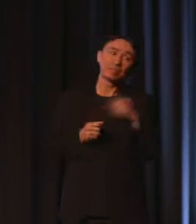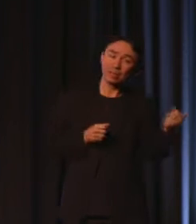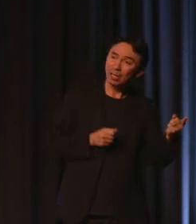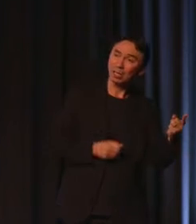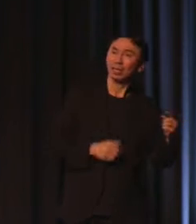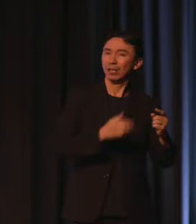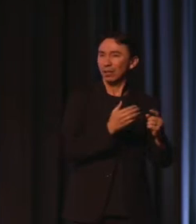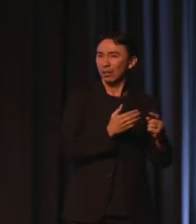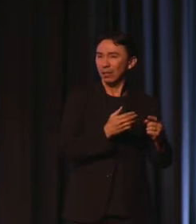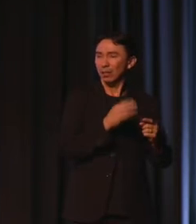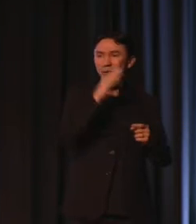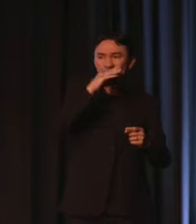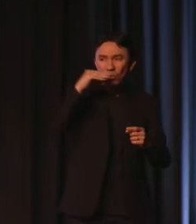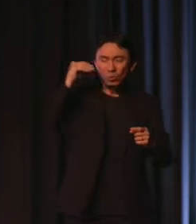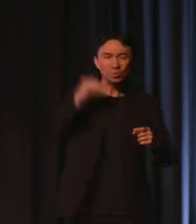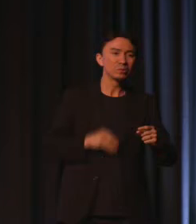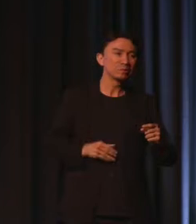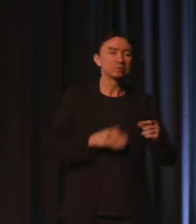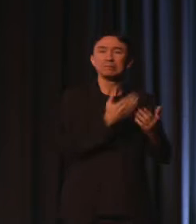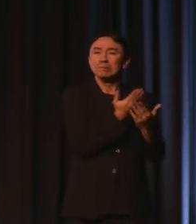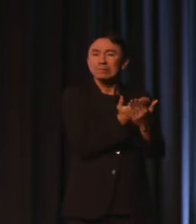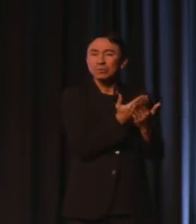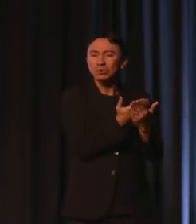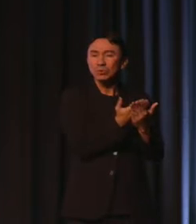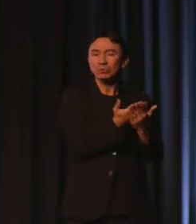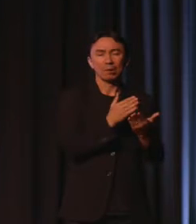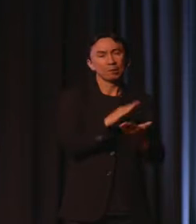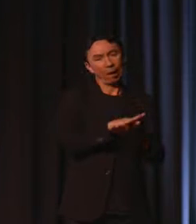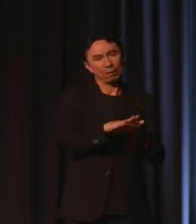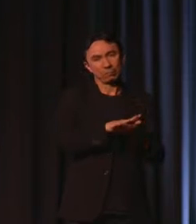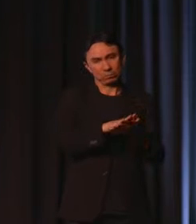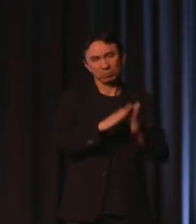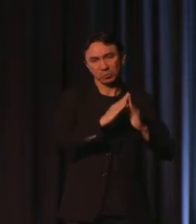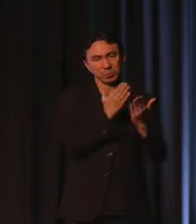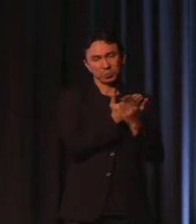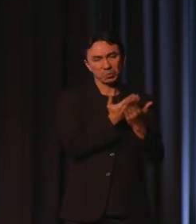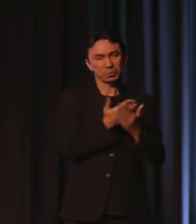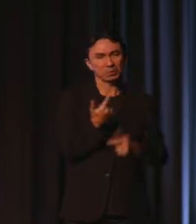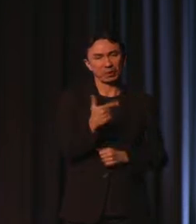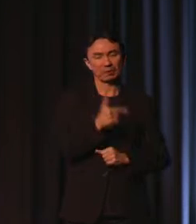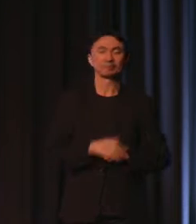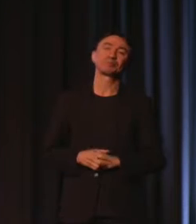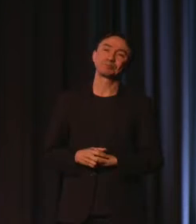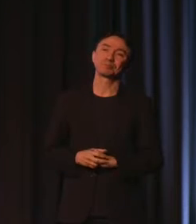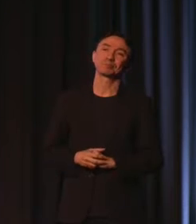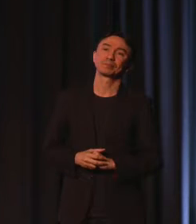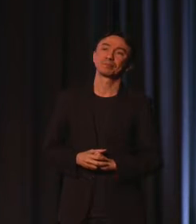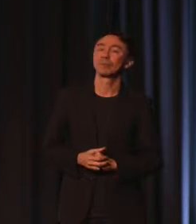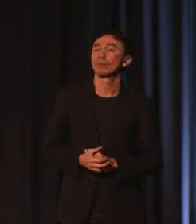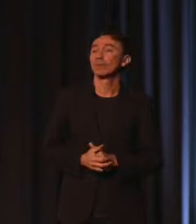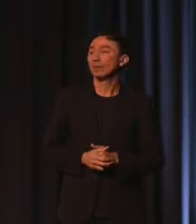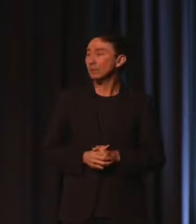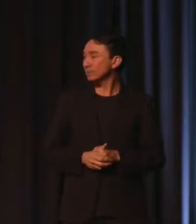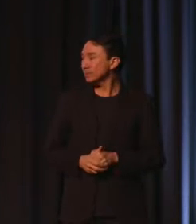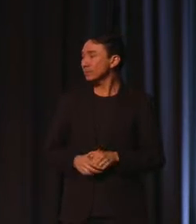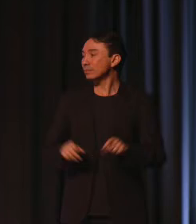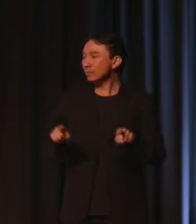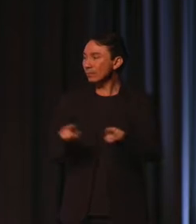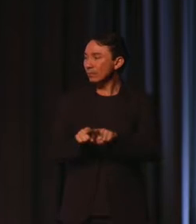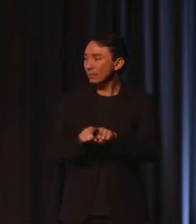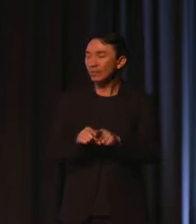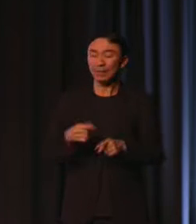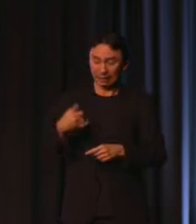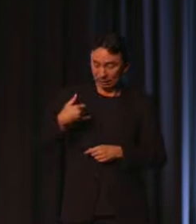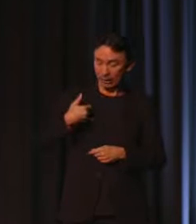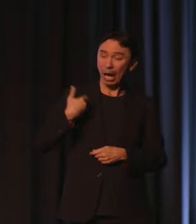estudando atualmente, tá? E aí a gente olhou também para a idade do diagnóstico, né? Então, quando você pensa